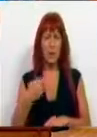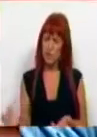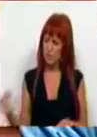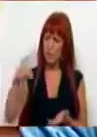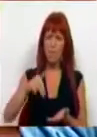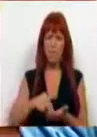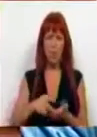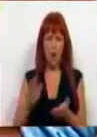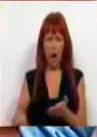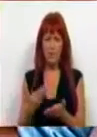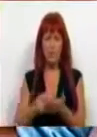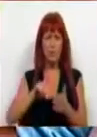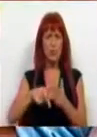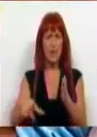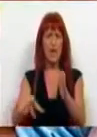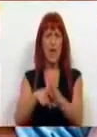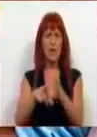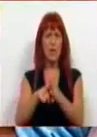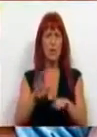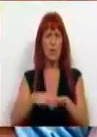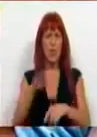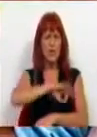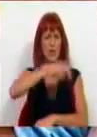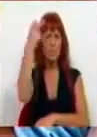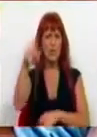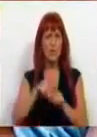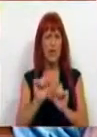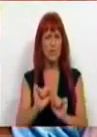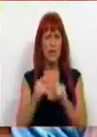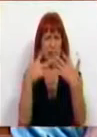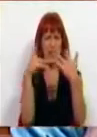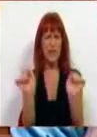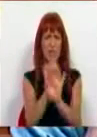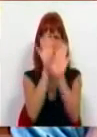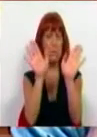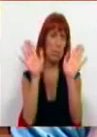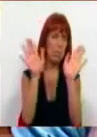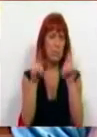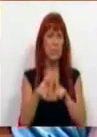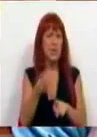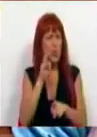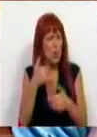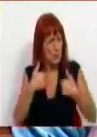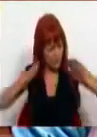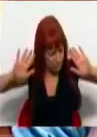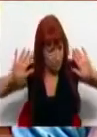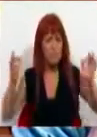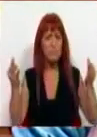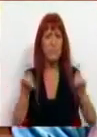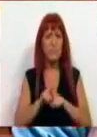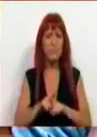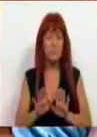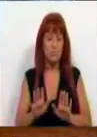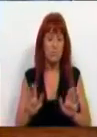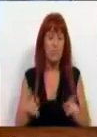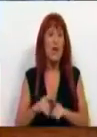vinha hoje apresentar um projeto de lei sobre pensões e a sua transparência. Desculpar-me-ão, certamente, a